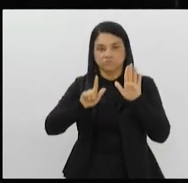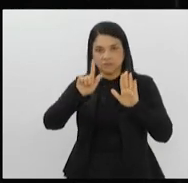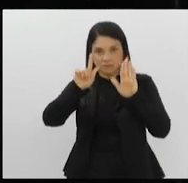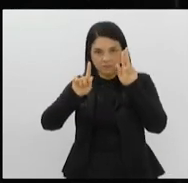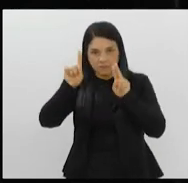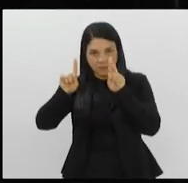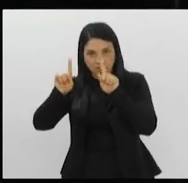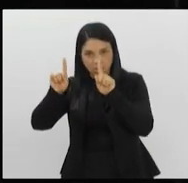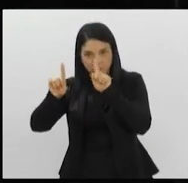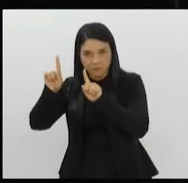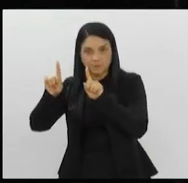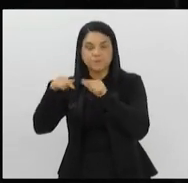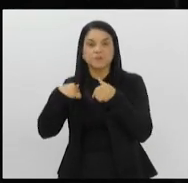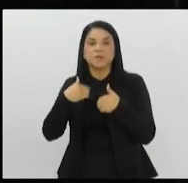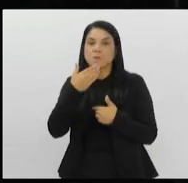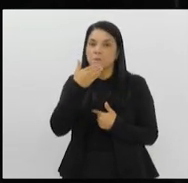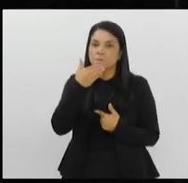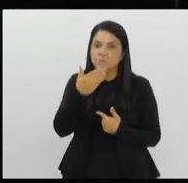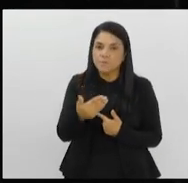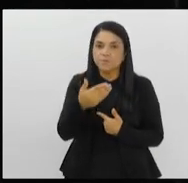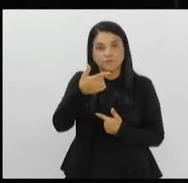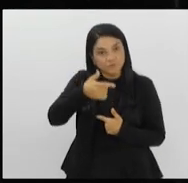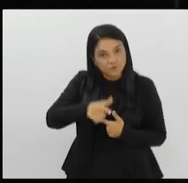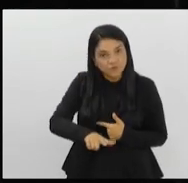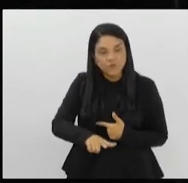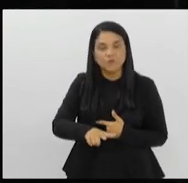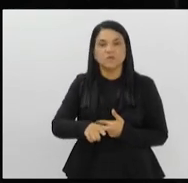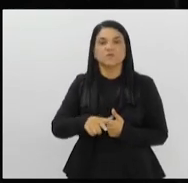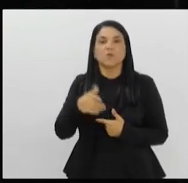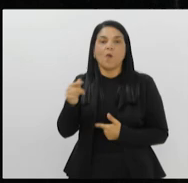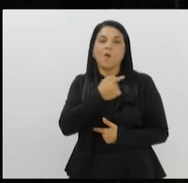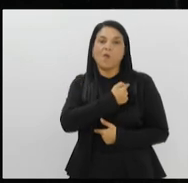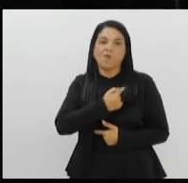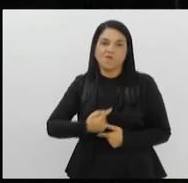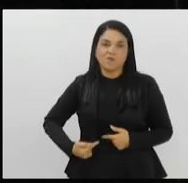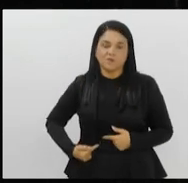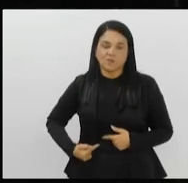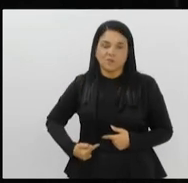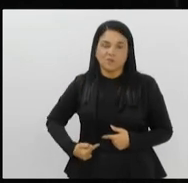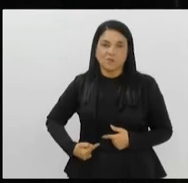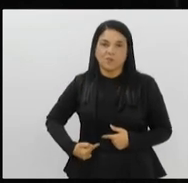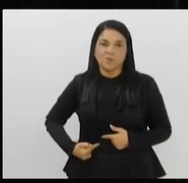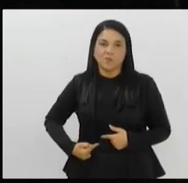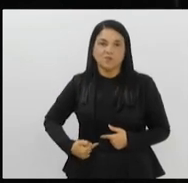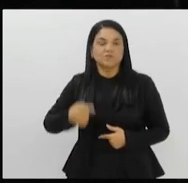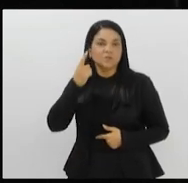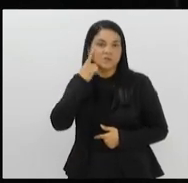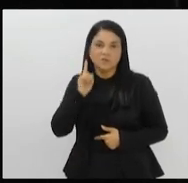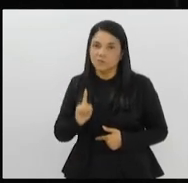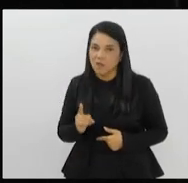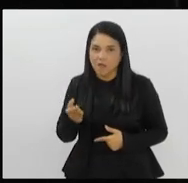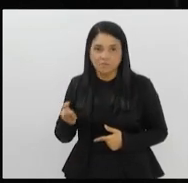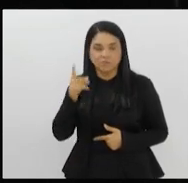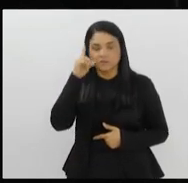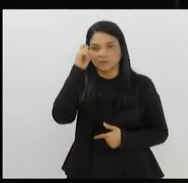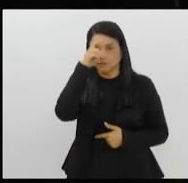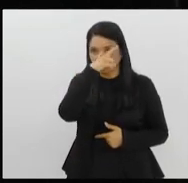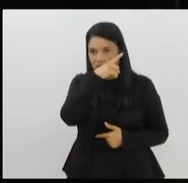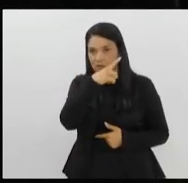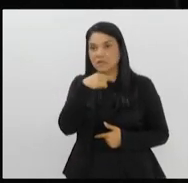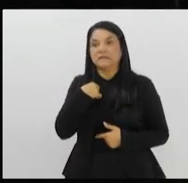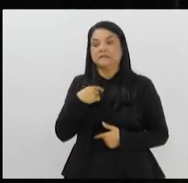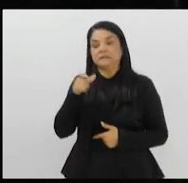não é, já mais um apelo, porque também o nosso governador certamente não sabe dessas dificuldades, porque,